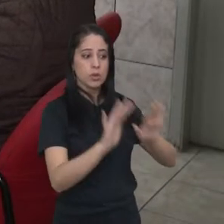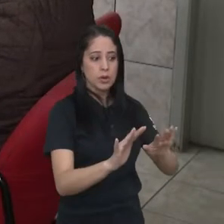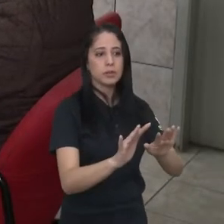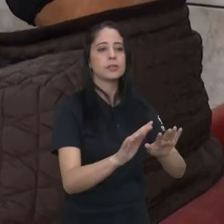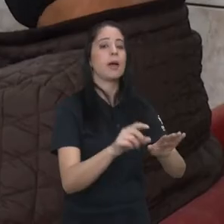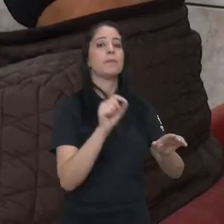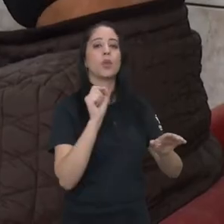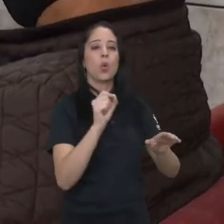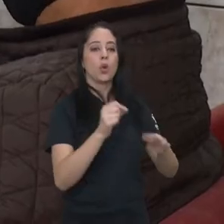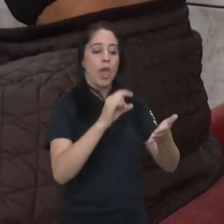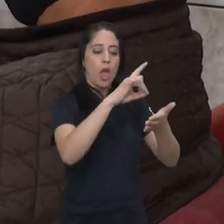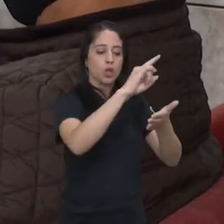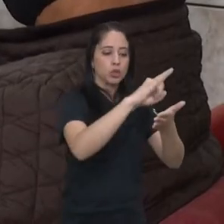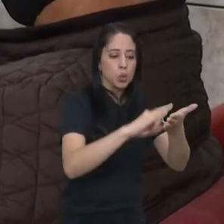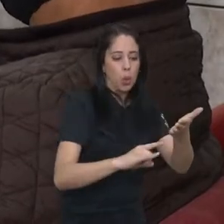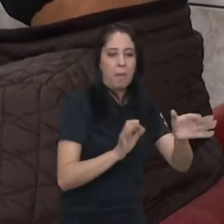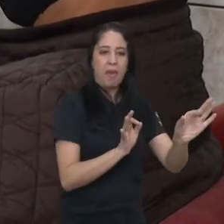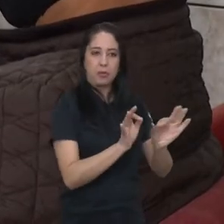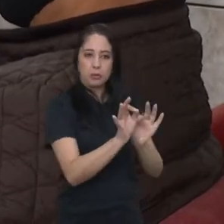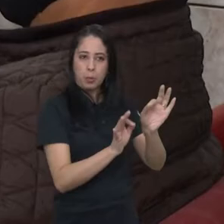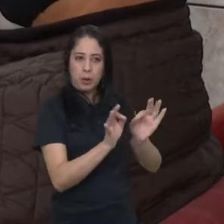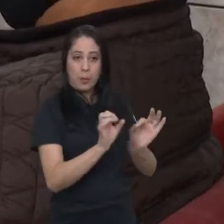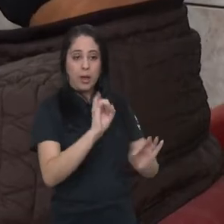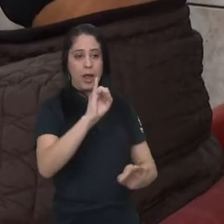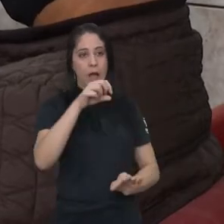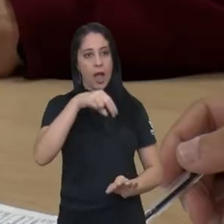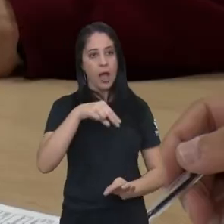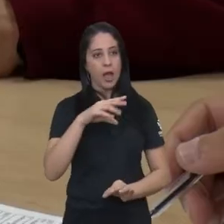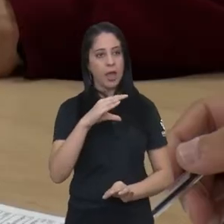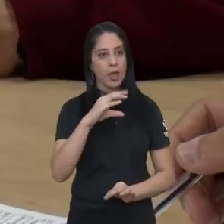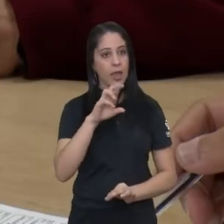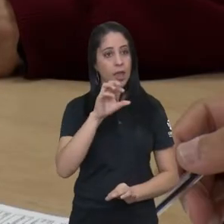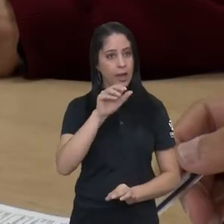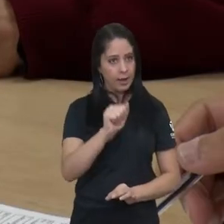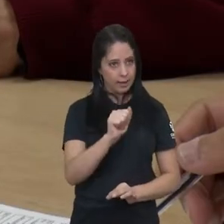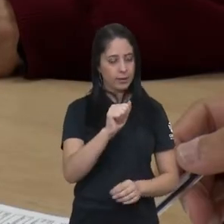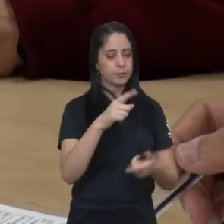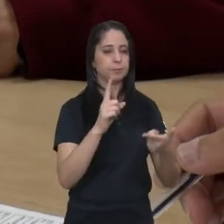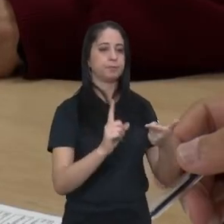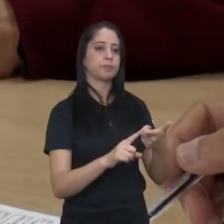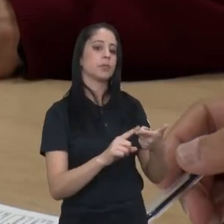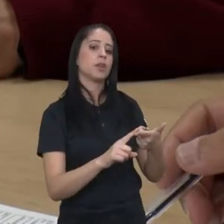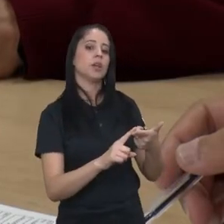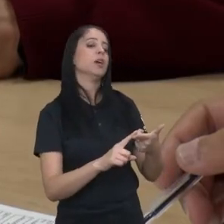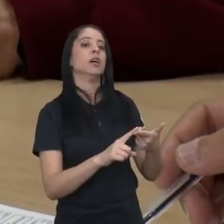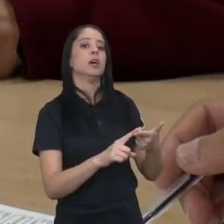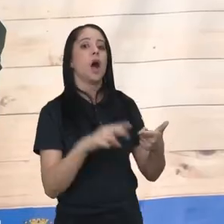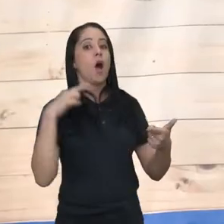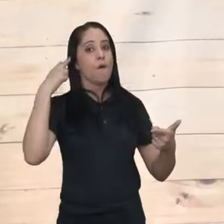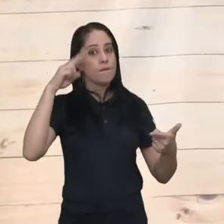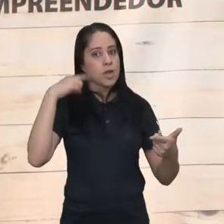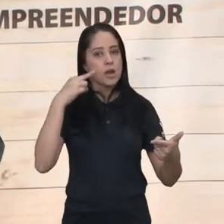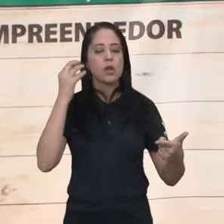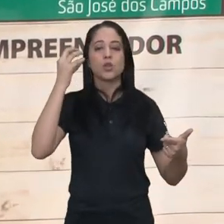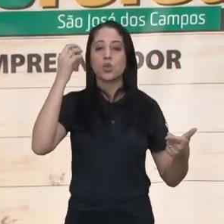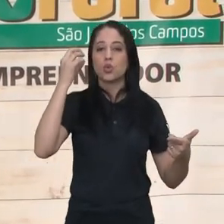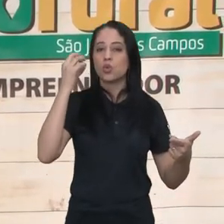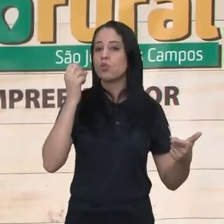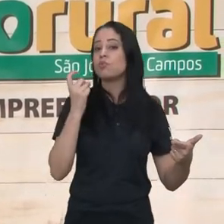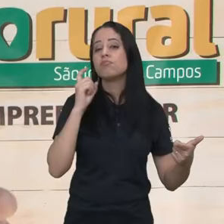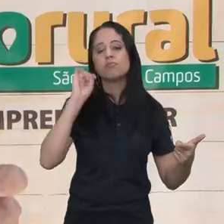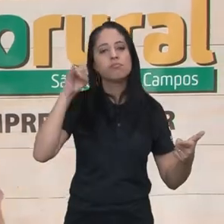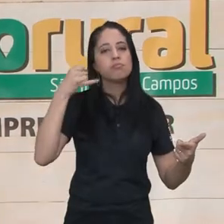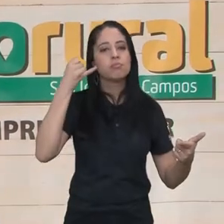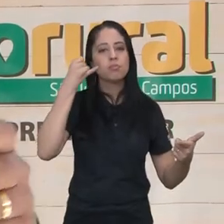orientação gratuita além de emissão de documentos pelo INCRA Instituto Nacional de colonização e reforma agrária para o vereador